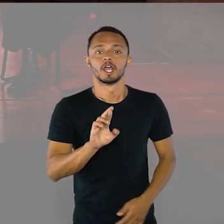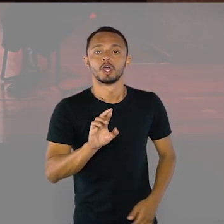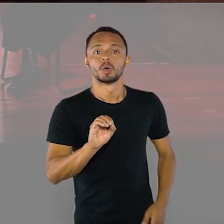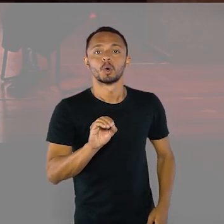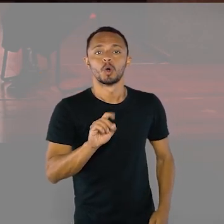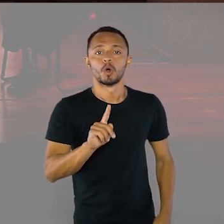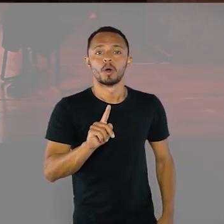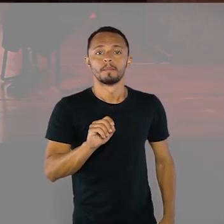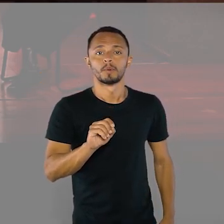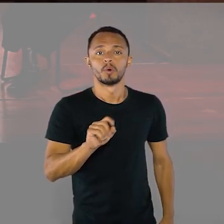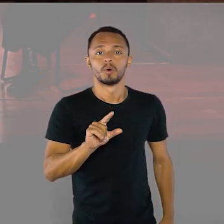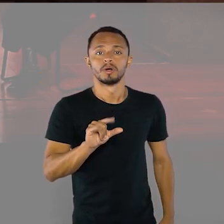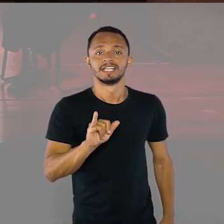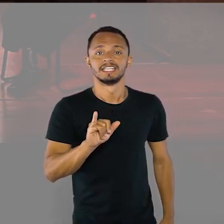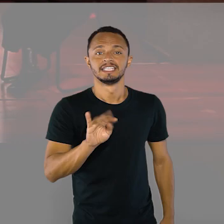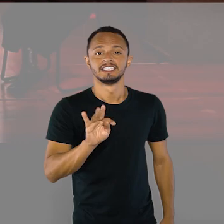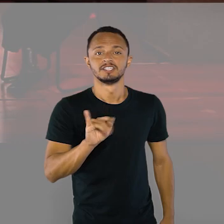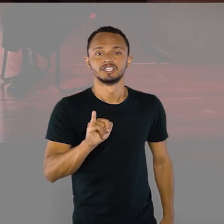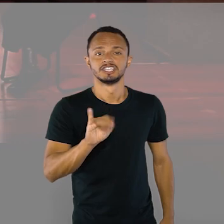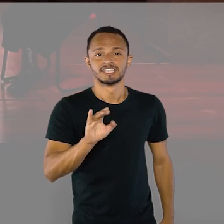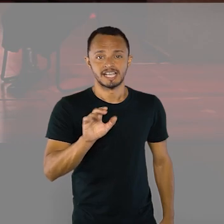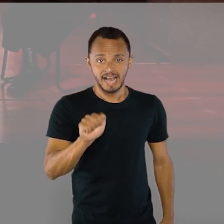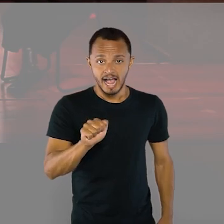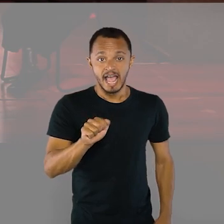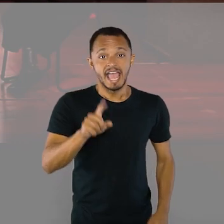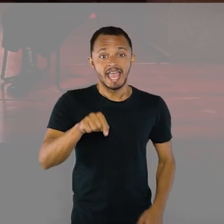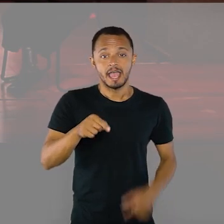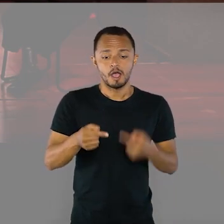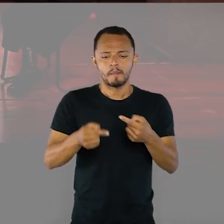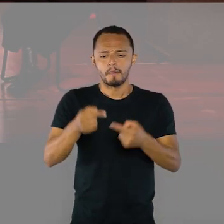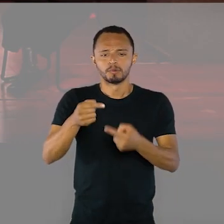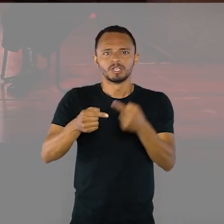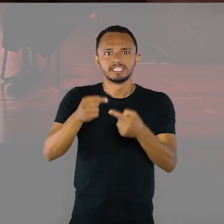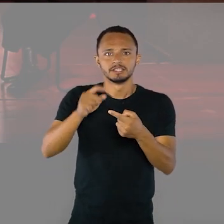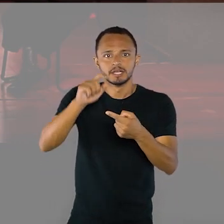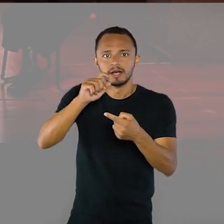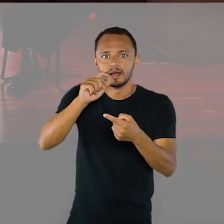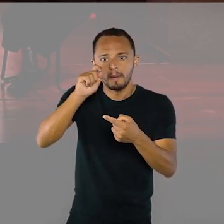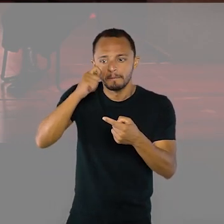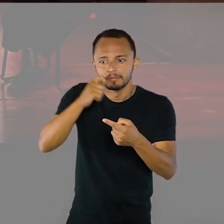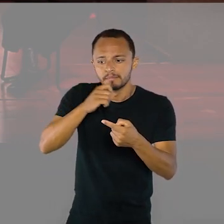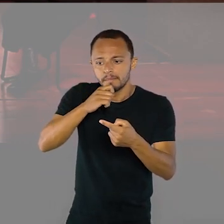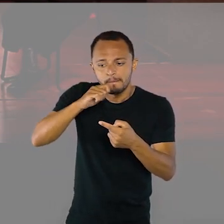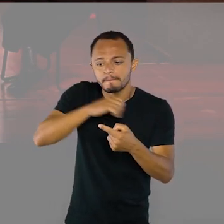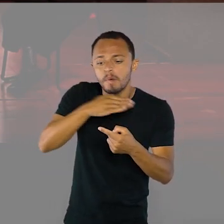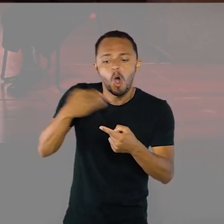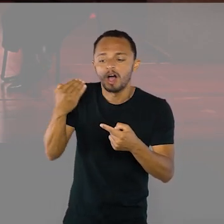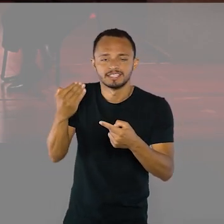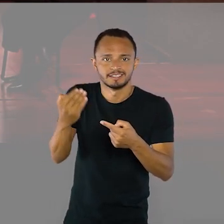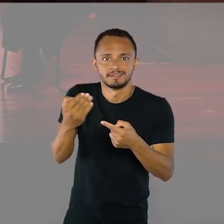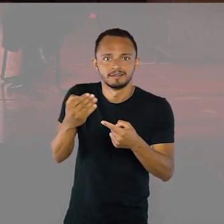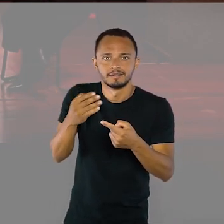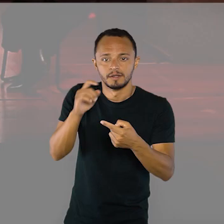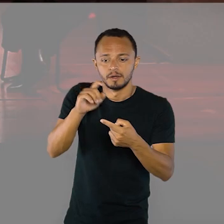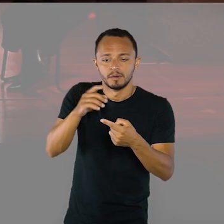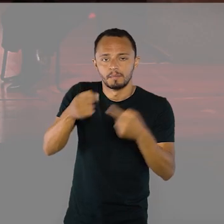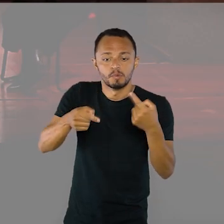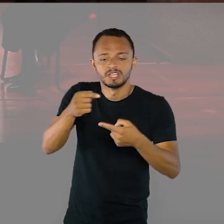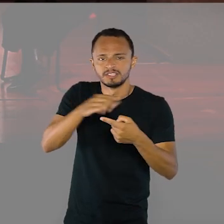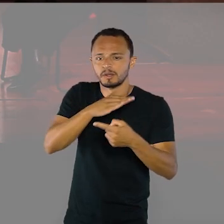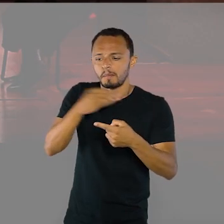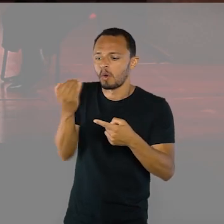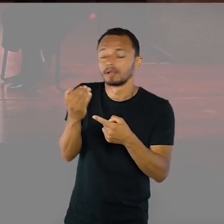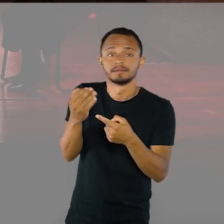É uma noção que não pensa história como um processo aberto. Né? Ou seja, porque a história é assim, os documentos estão lá, mas você faz